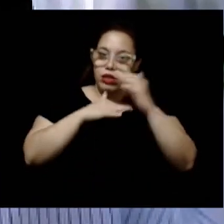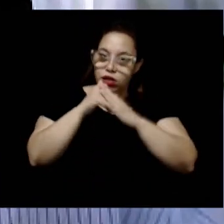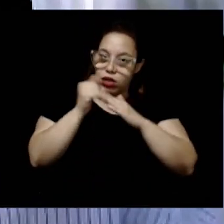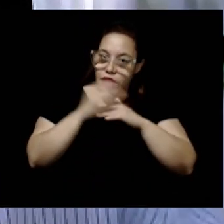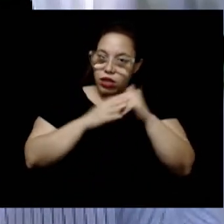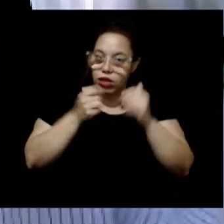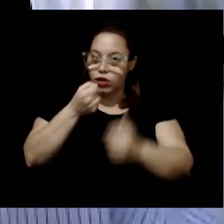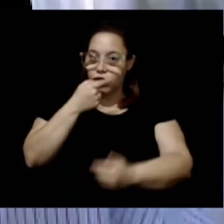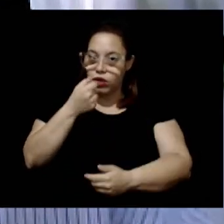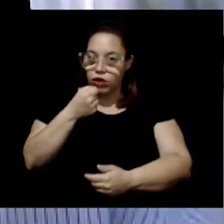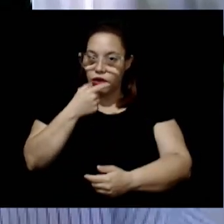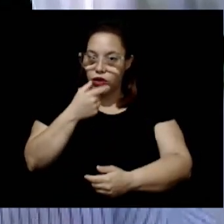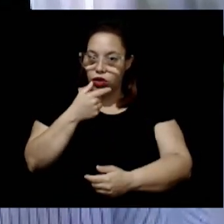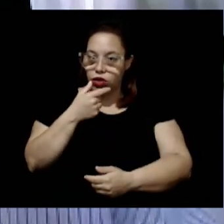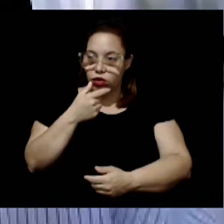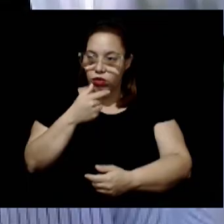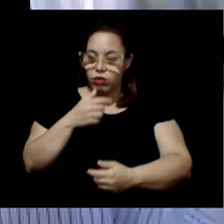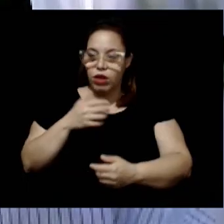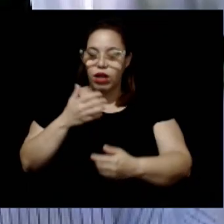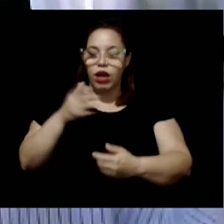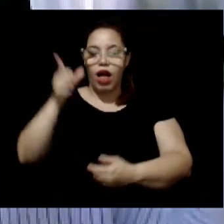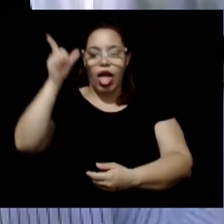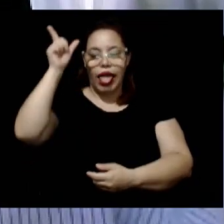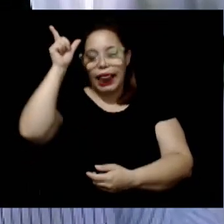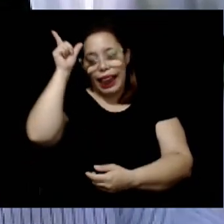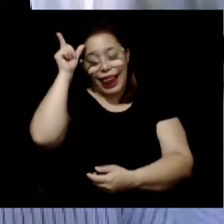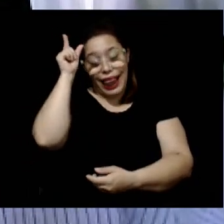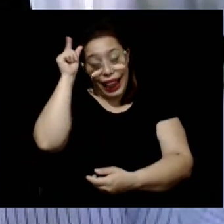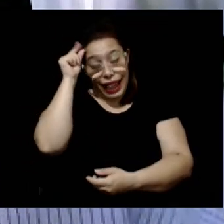a dor e para,